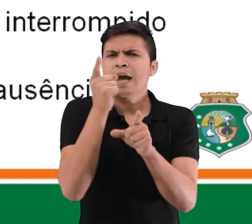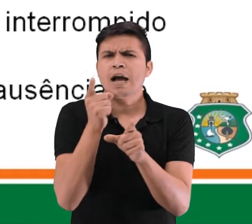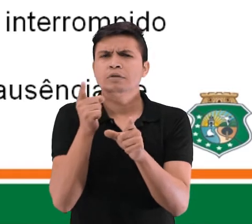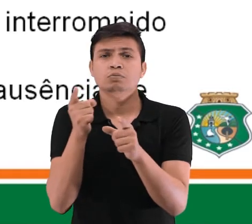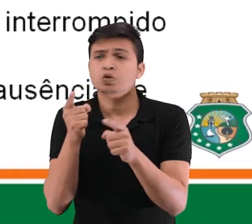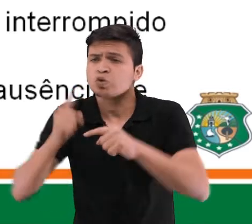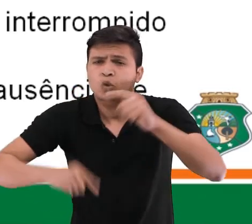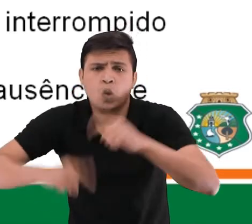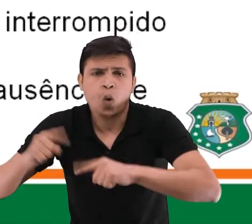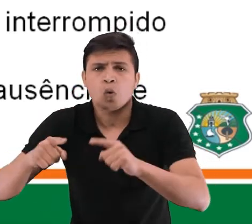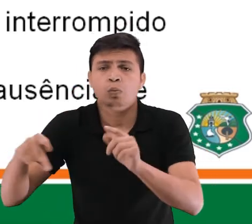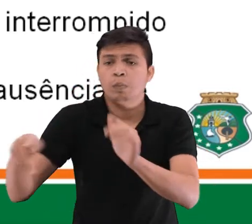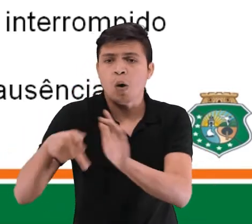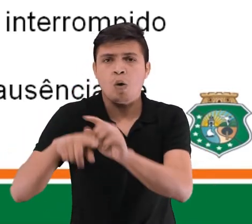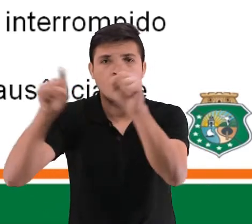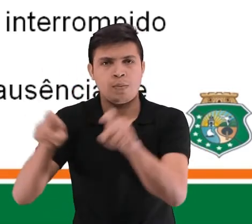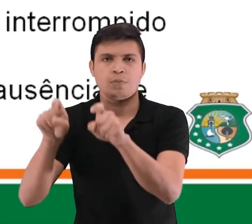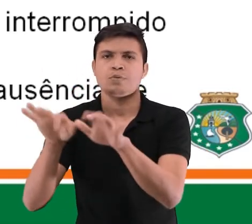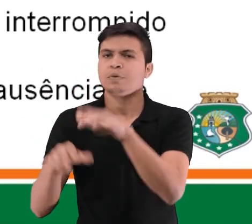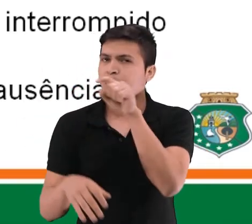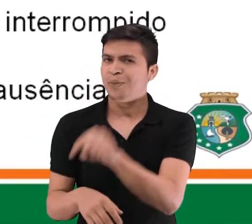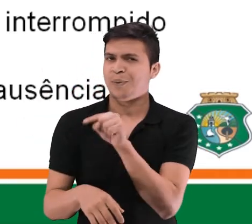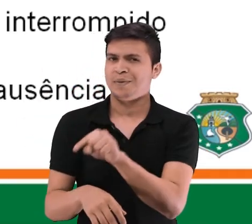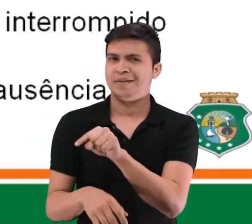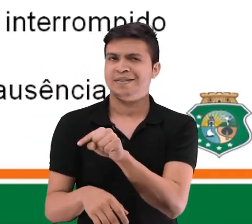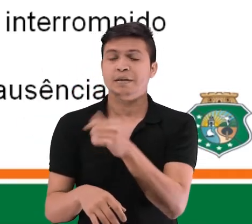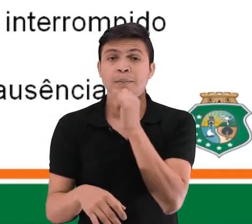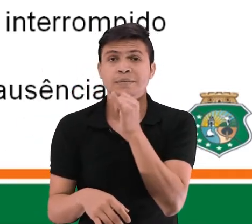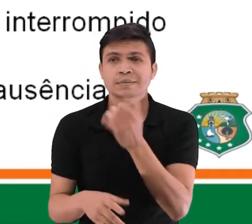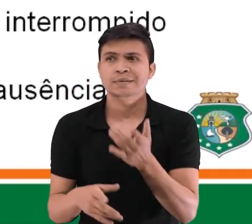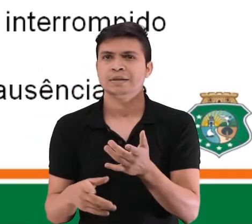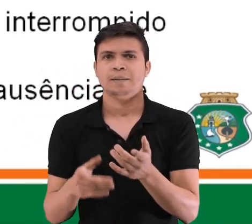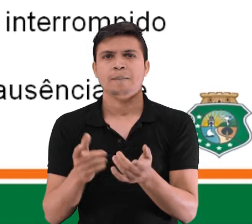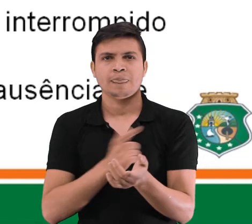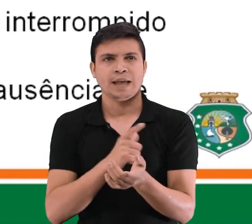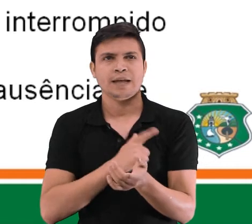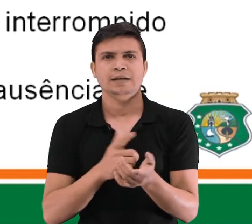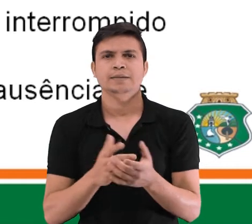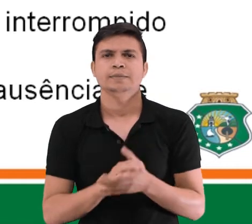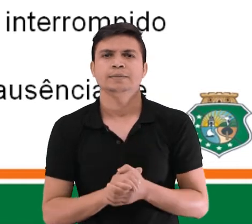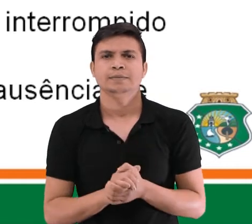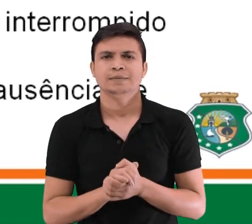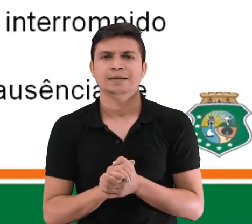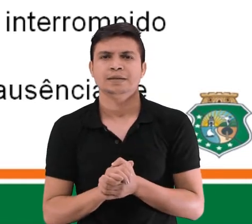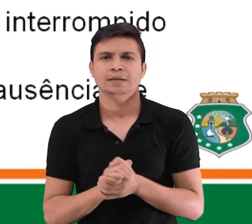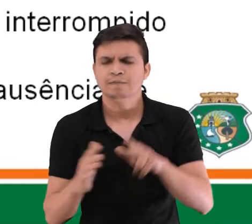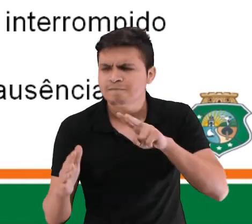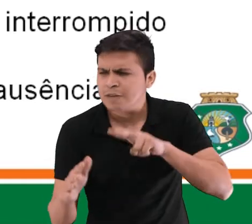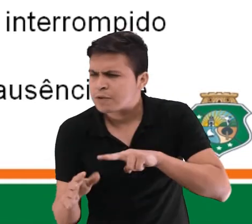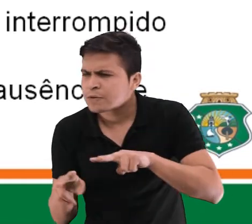os hardware do seu computador. Ele vai fazer uma pequena leitura